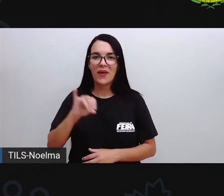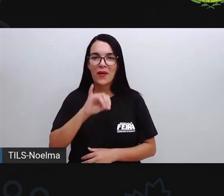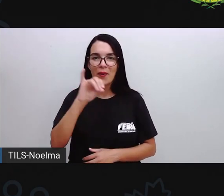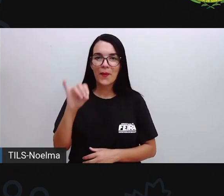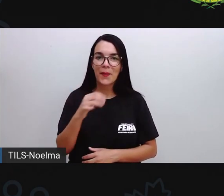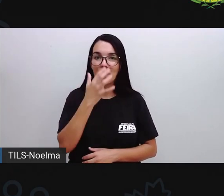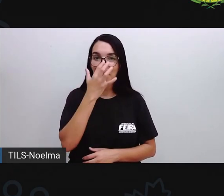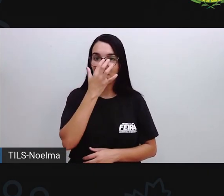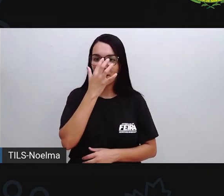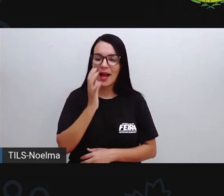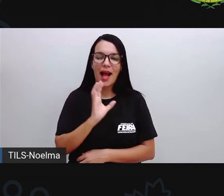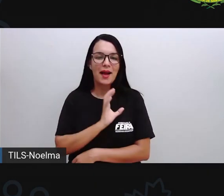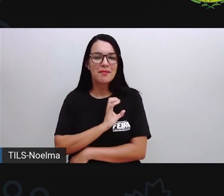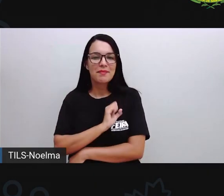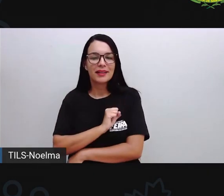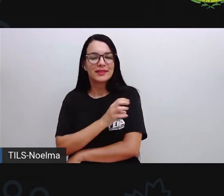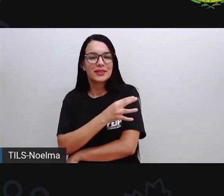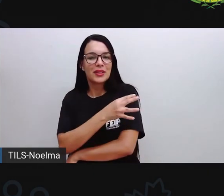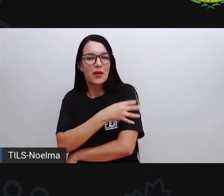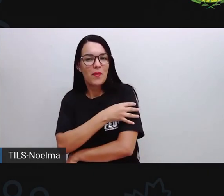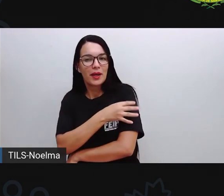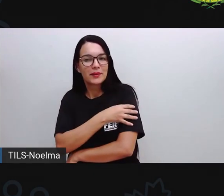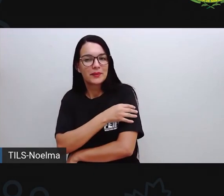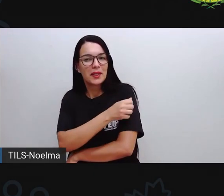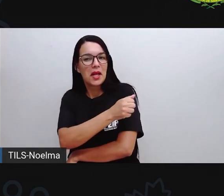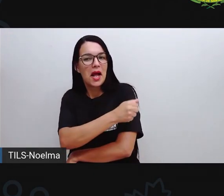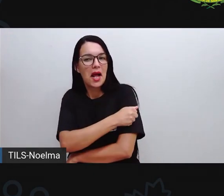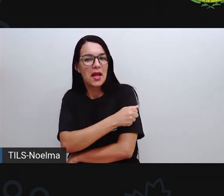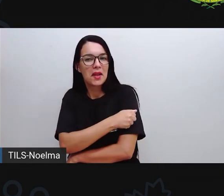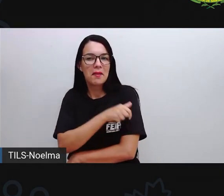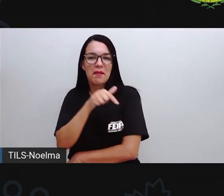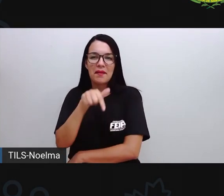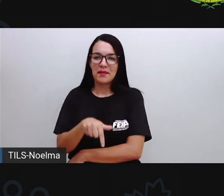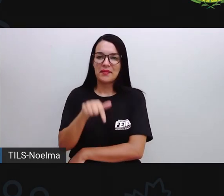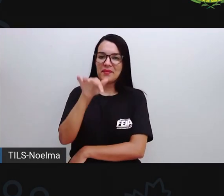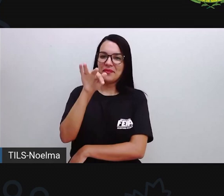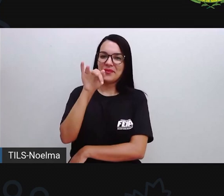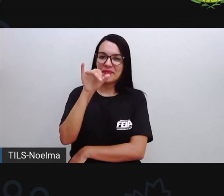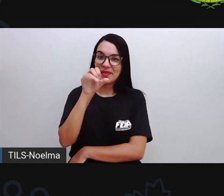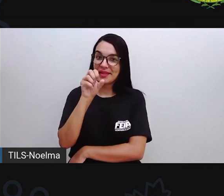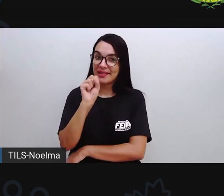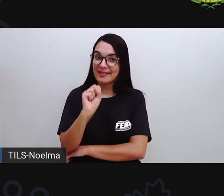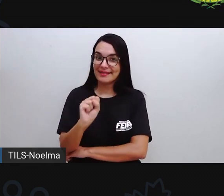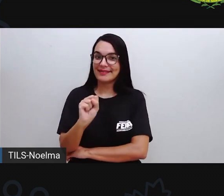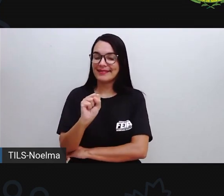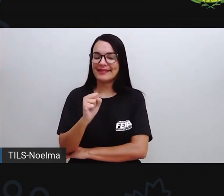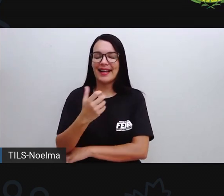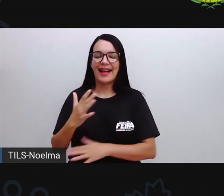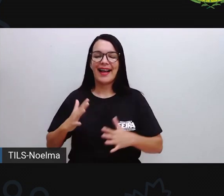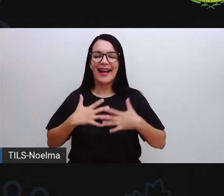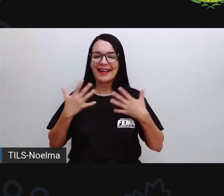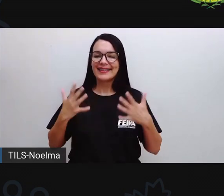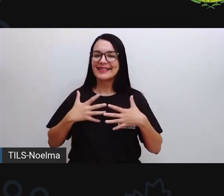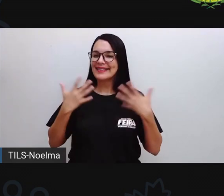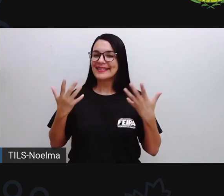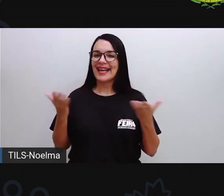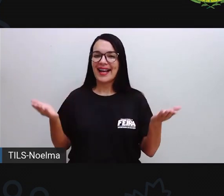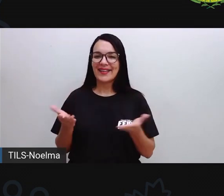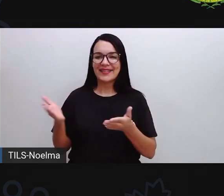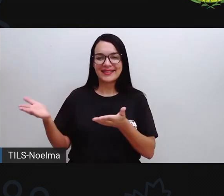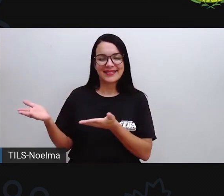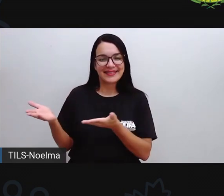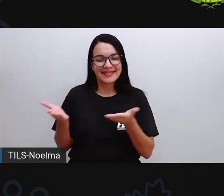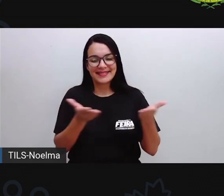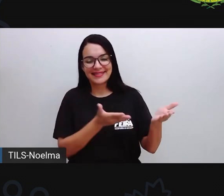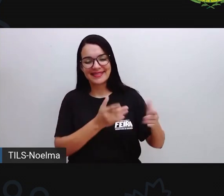Olá, meus amores, meus queridos e amados alunos da cidade de Feira de Santana. É com enorme alegria que a gente recebe